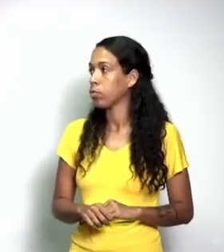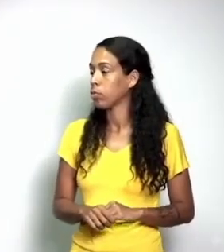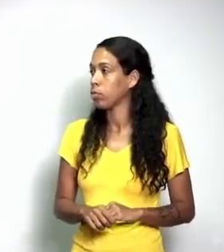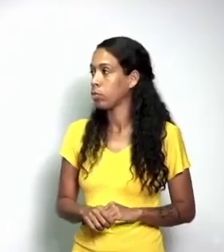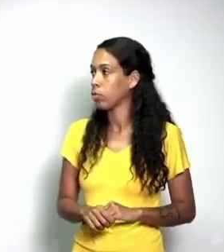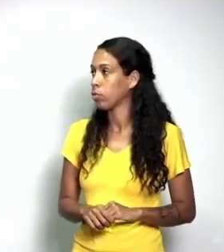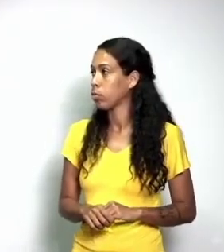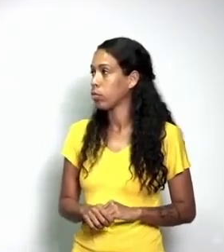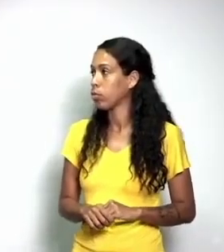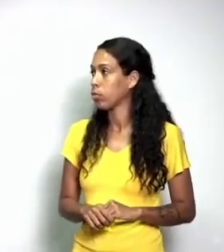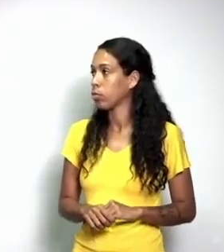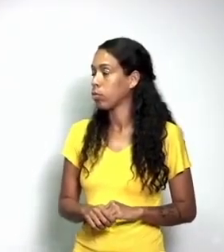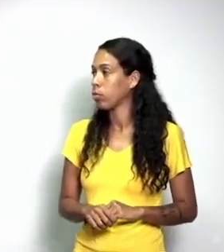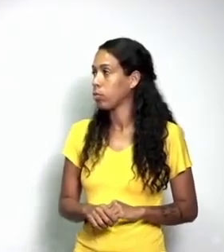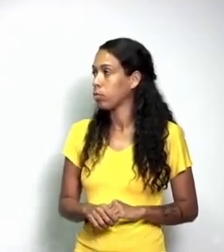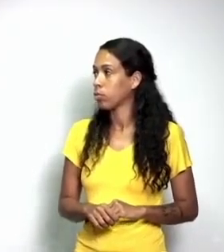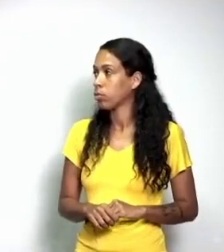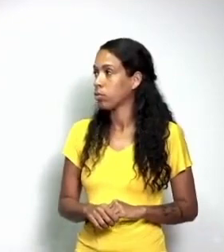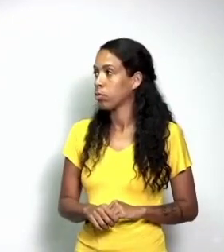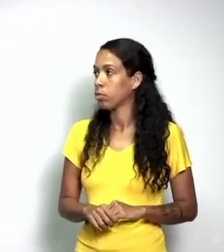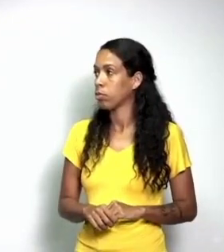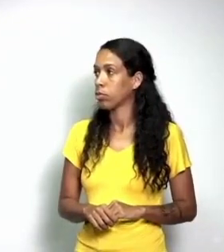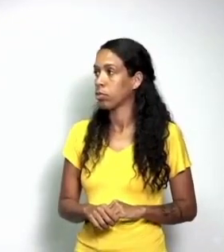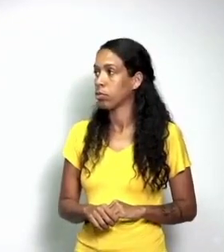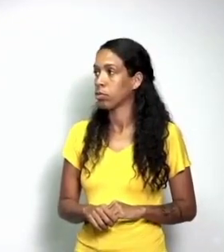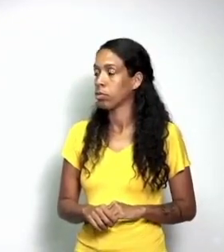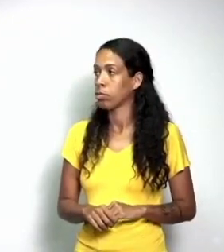Acho que é para cima. Isso.